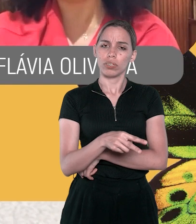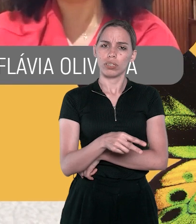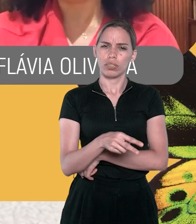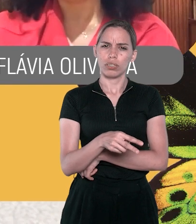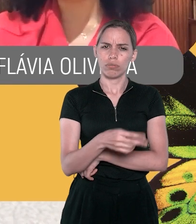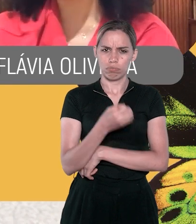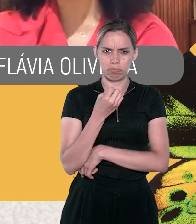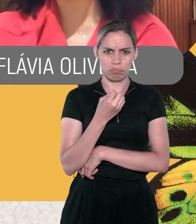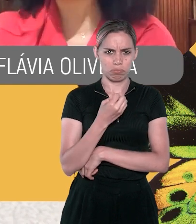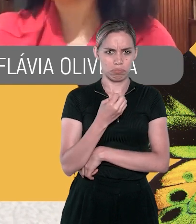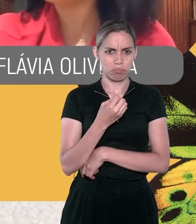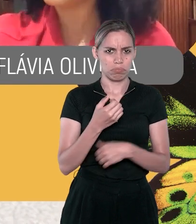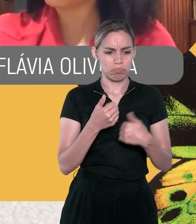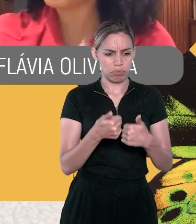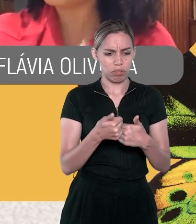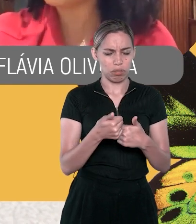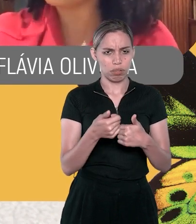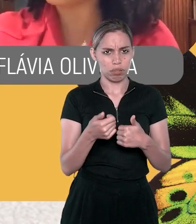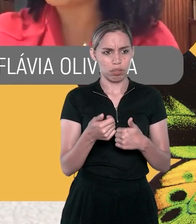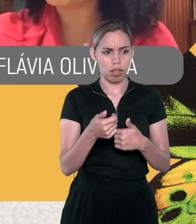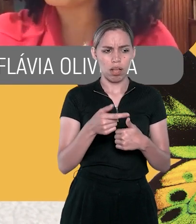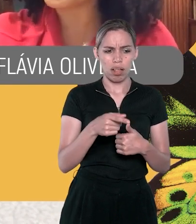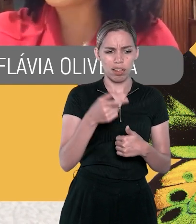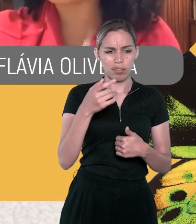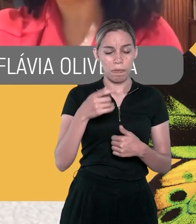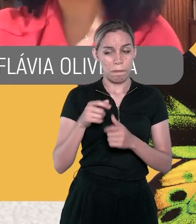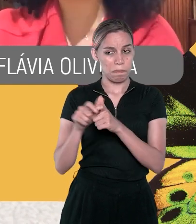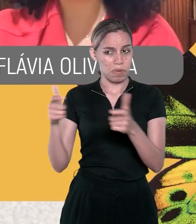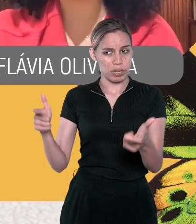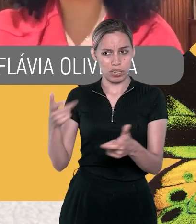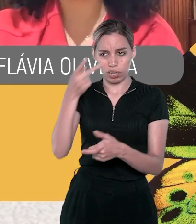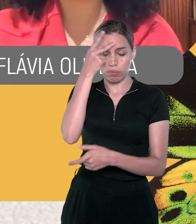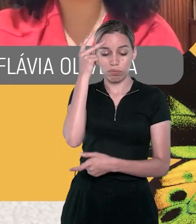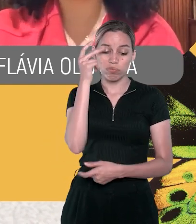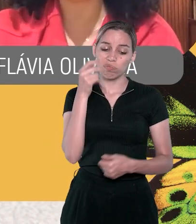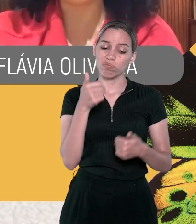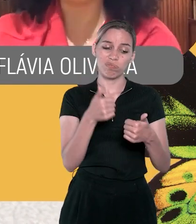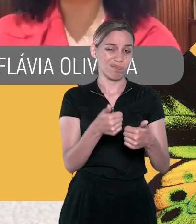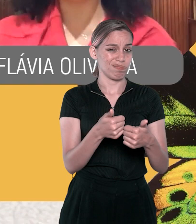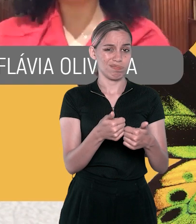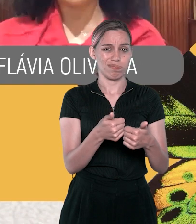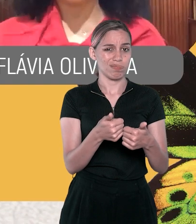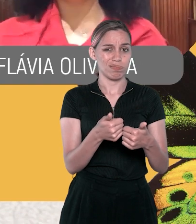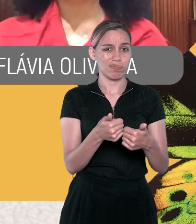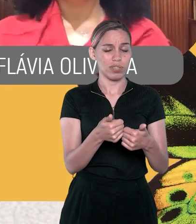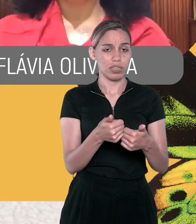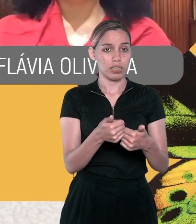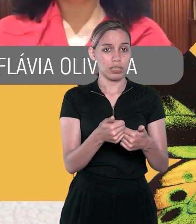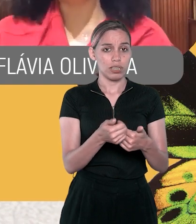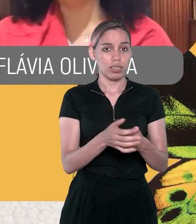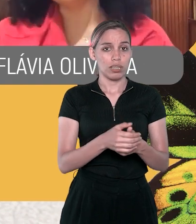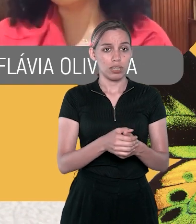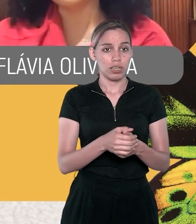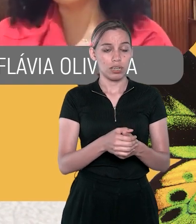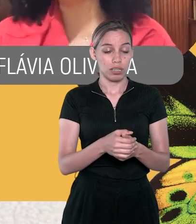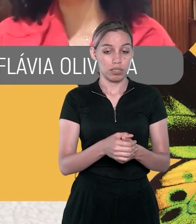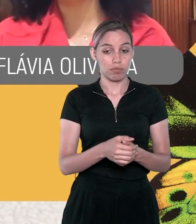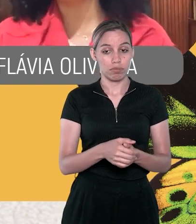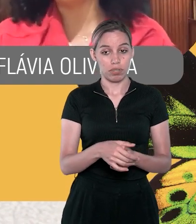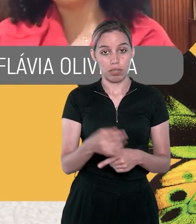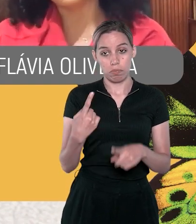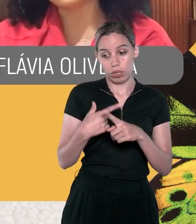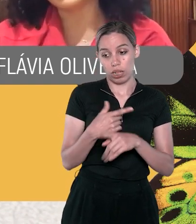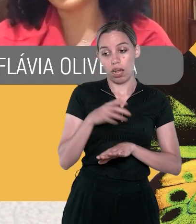convencido, né, de que esse foi o melhor caminho, né? De um lado, um